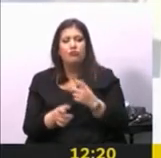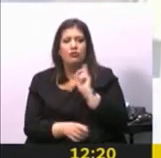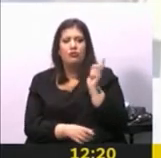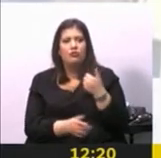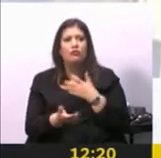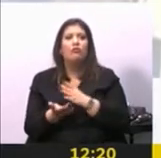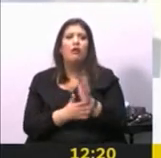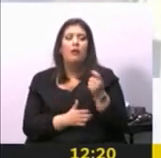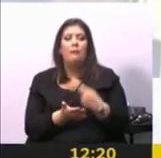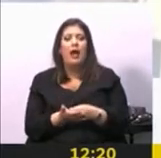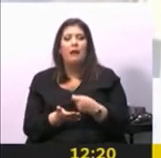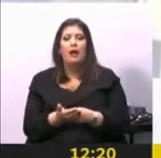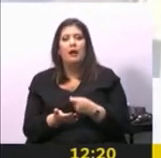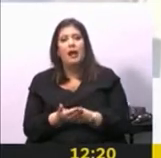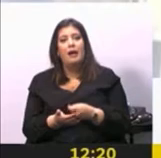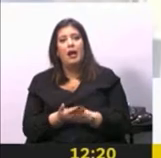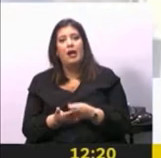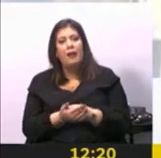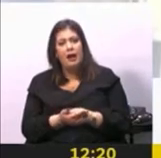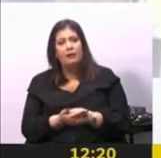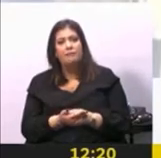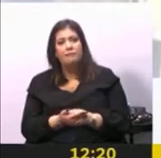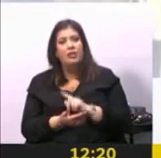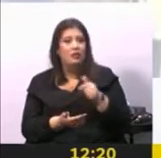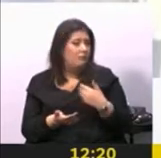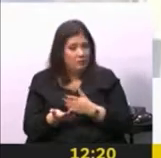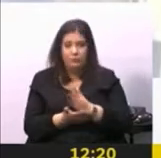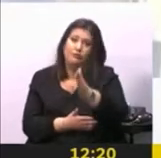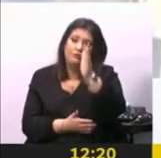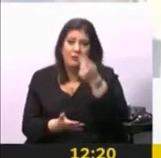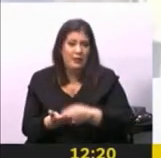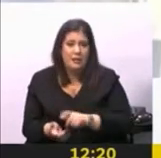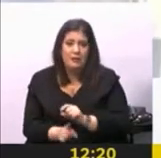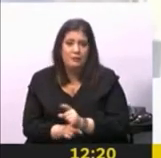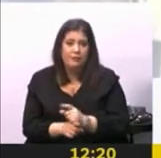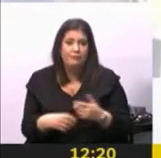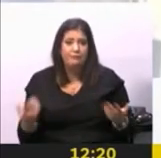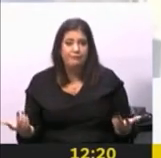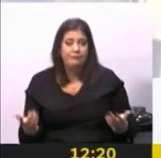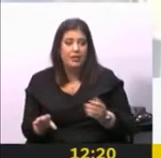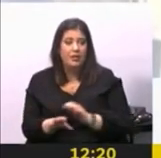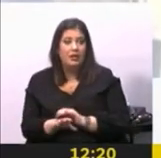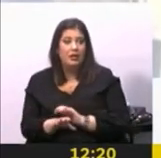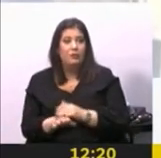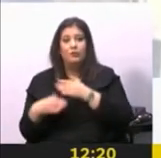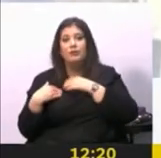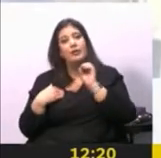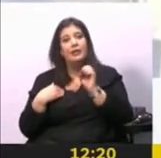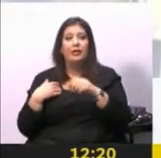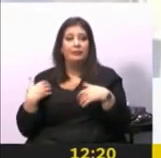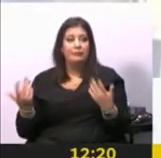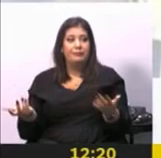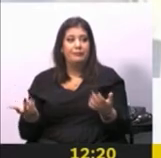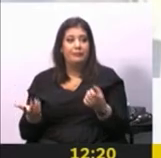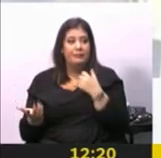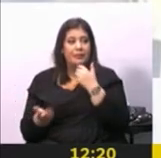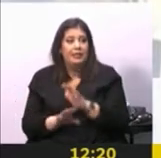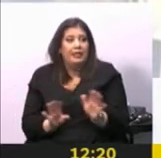pagar a fatura do BES e presumo que continuaremos a pagar porque ninguém é responsável nem ninguém vem prestar contas.